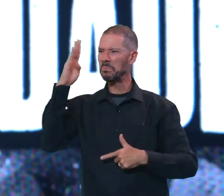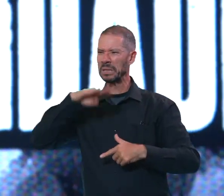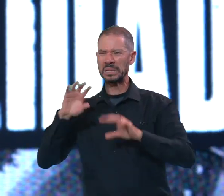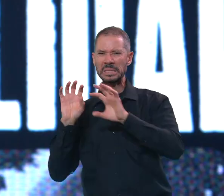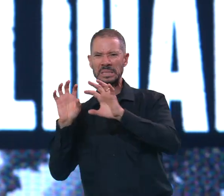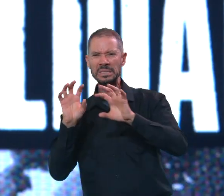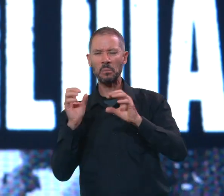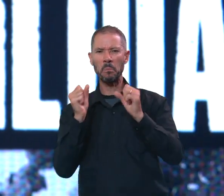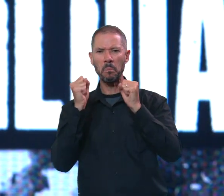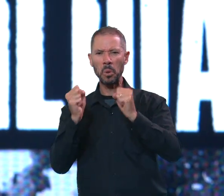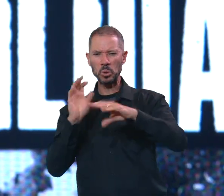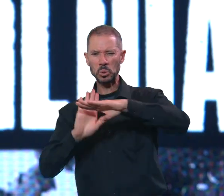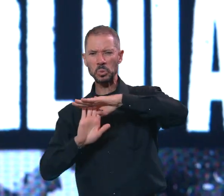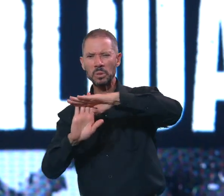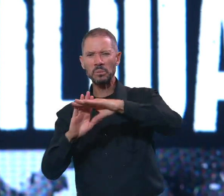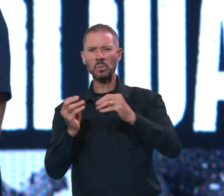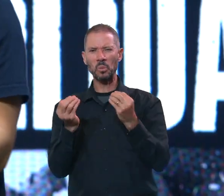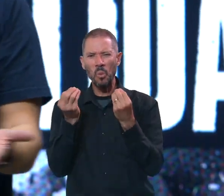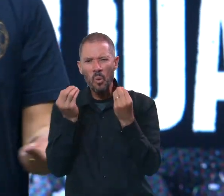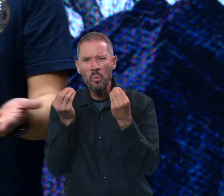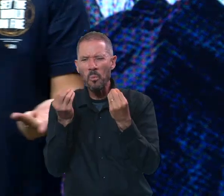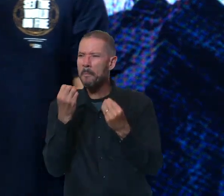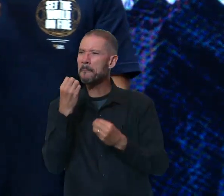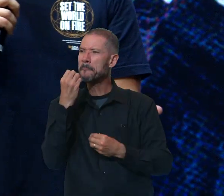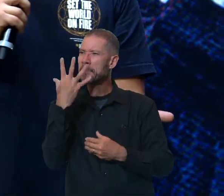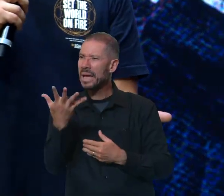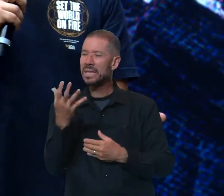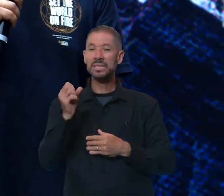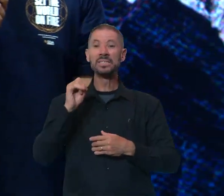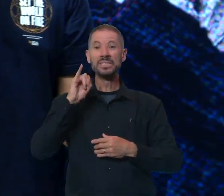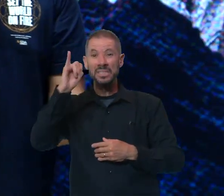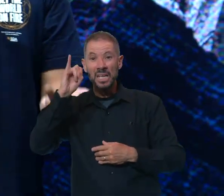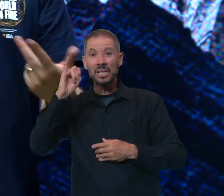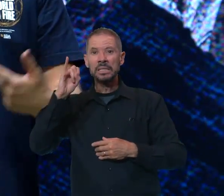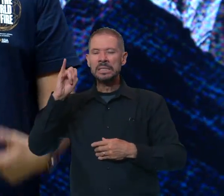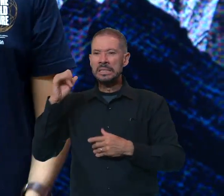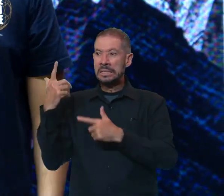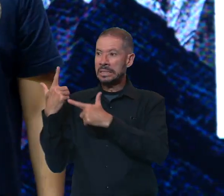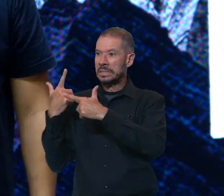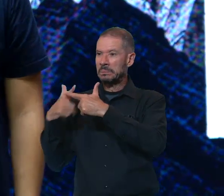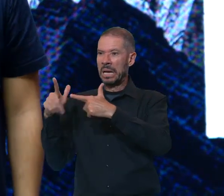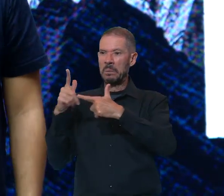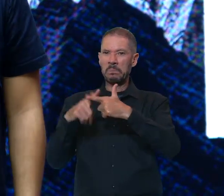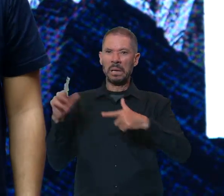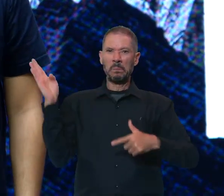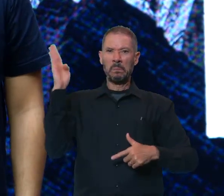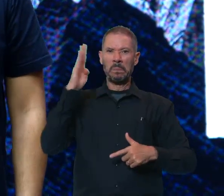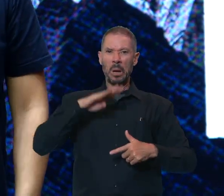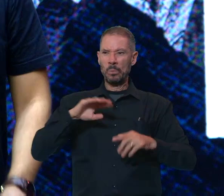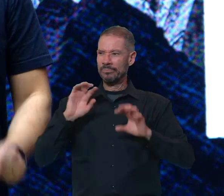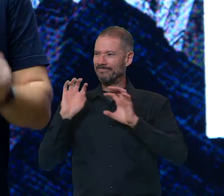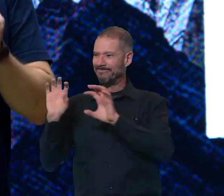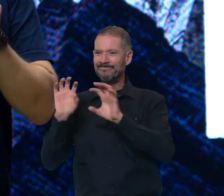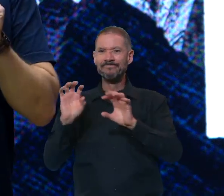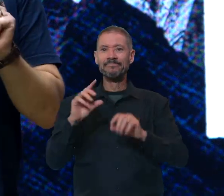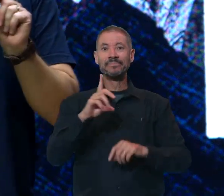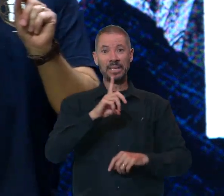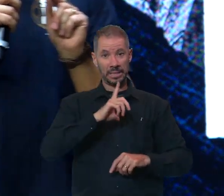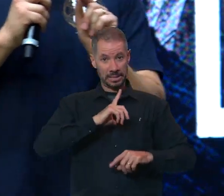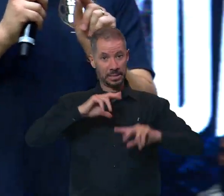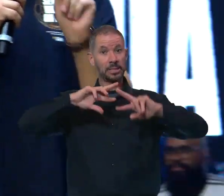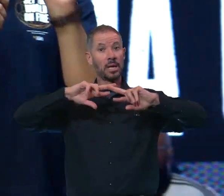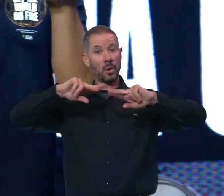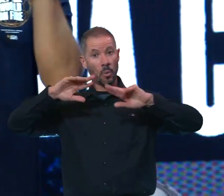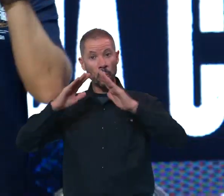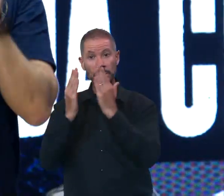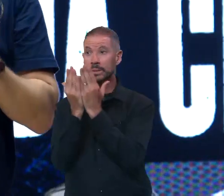podem cooperar para o bem se estão me causando males? Existem coisas na